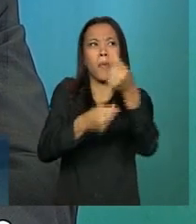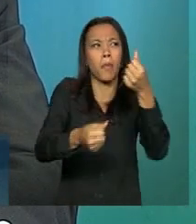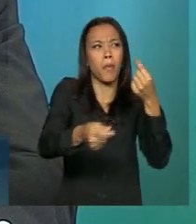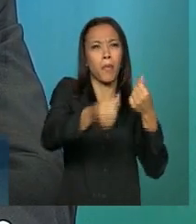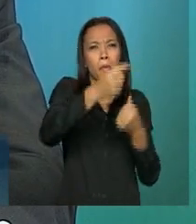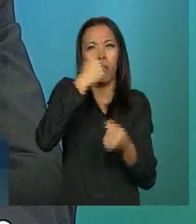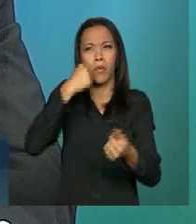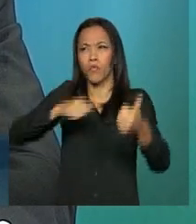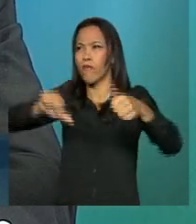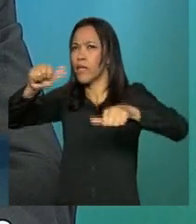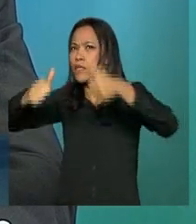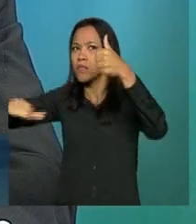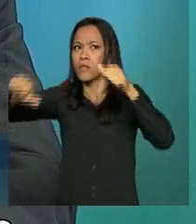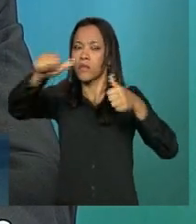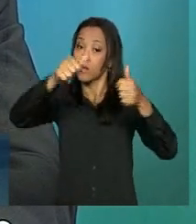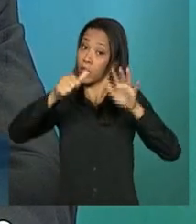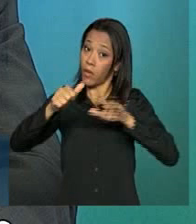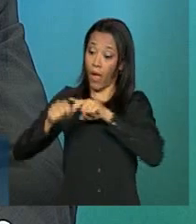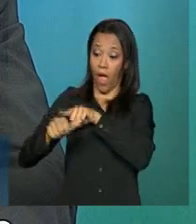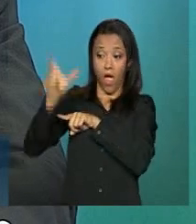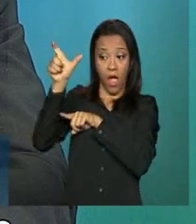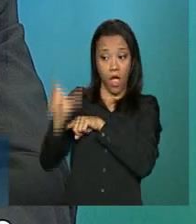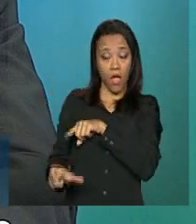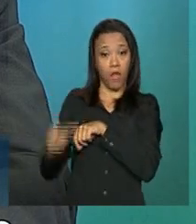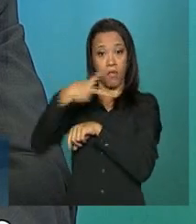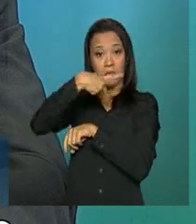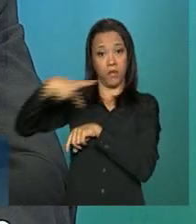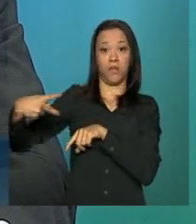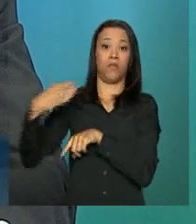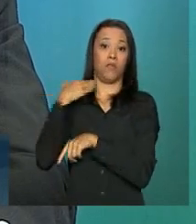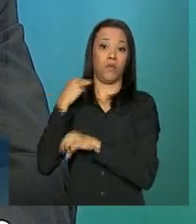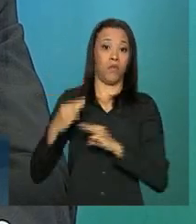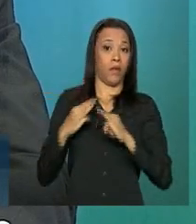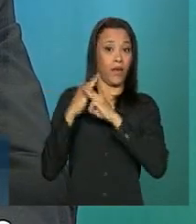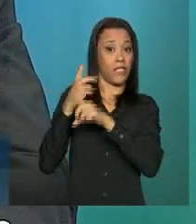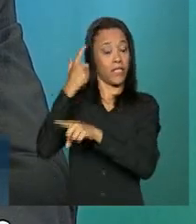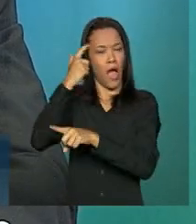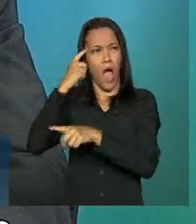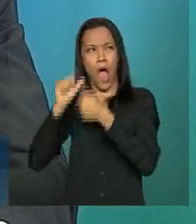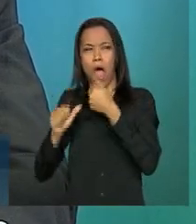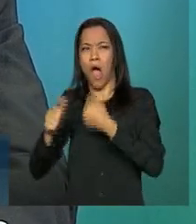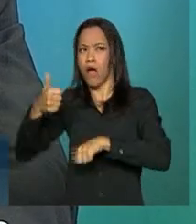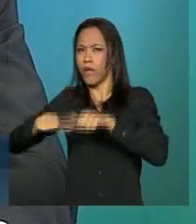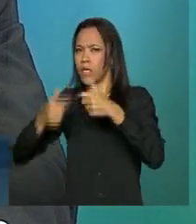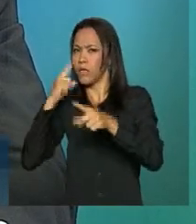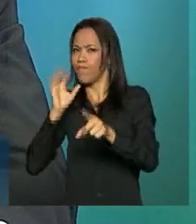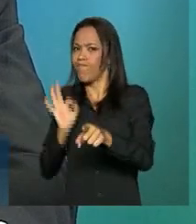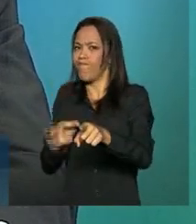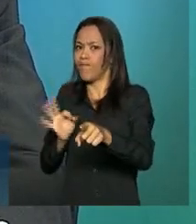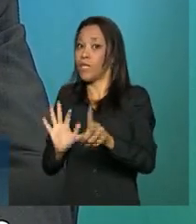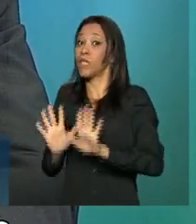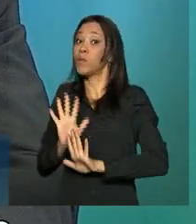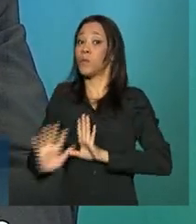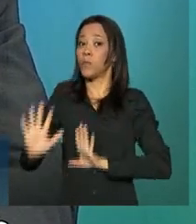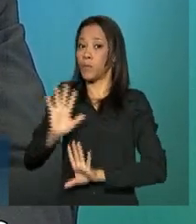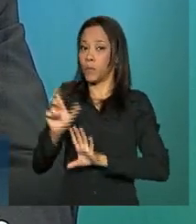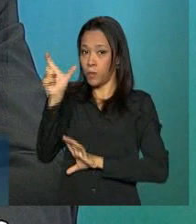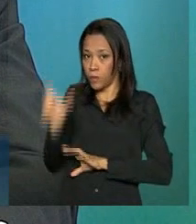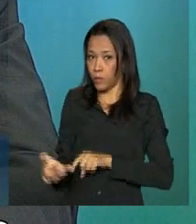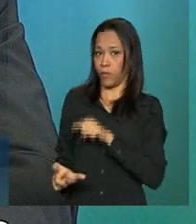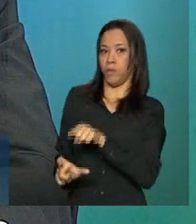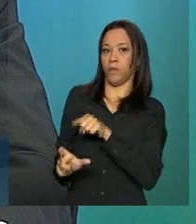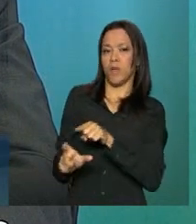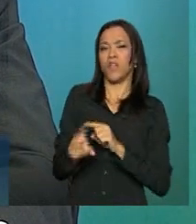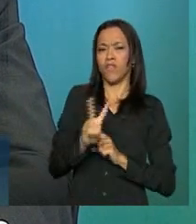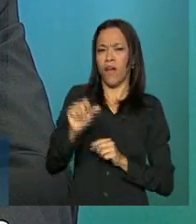vamos dizer assim, cuidadosa na medida certa. Todo o processo de oferta pública, ele é sempre contingente. Mas nós temos que fazer, e se pudermos, ainda